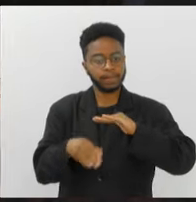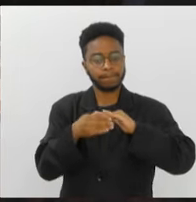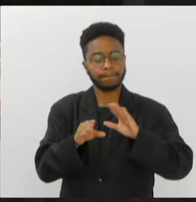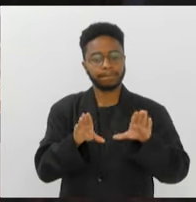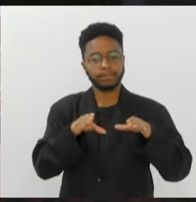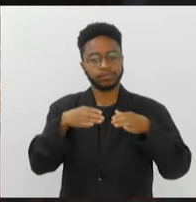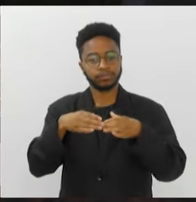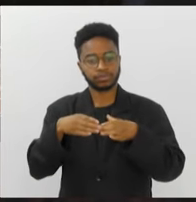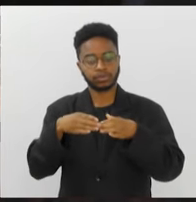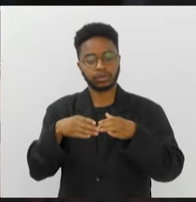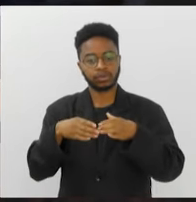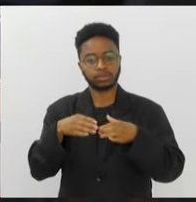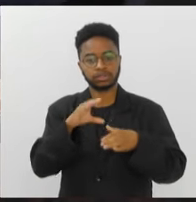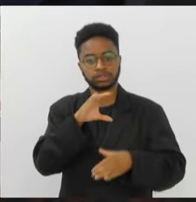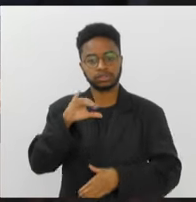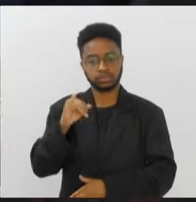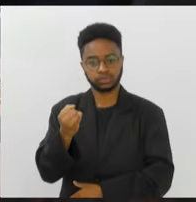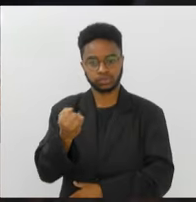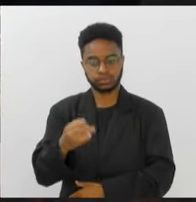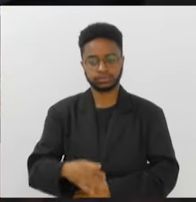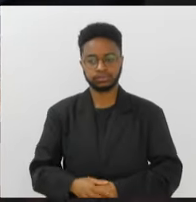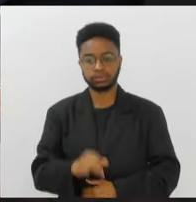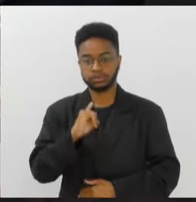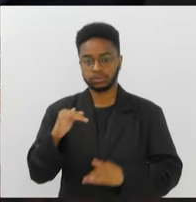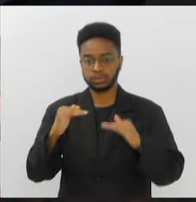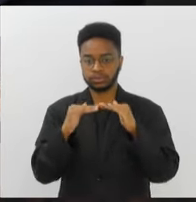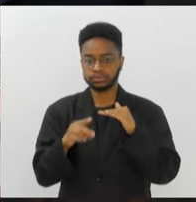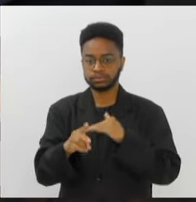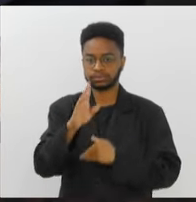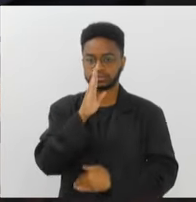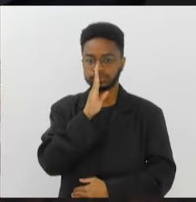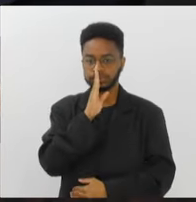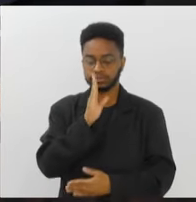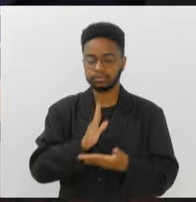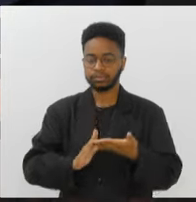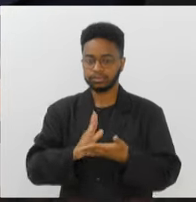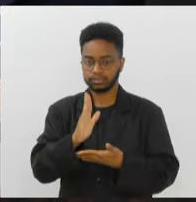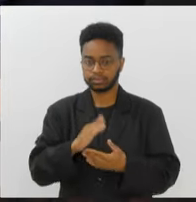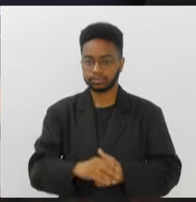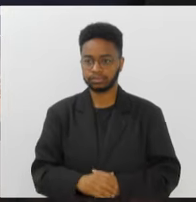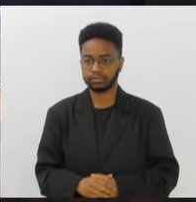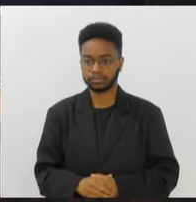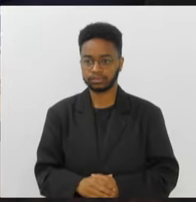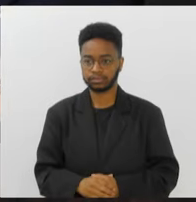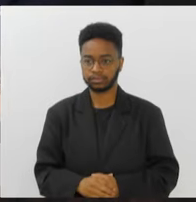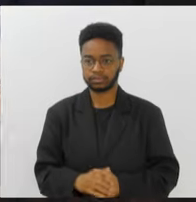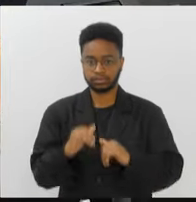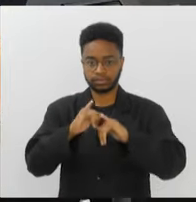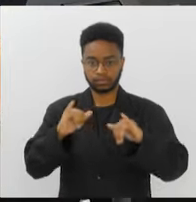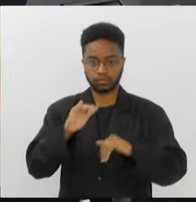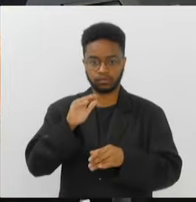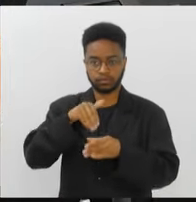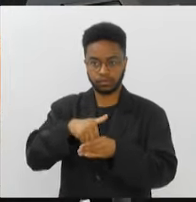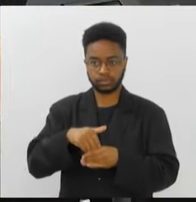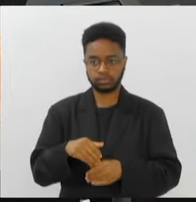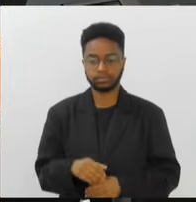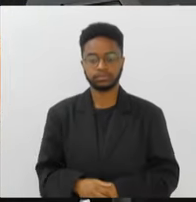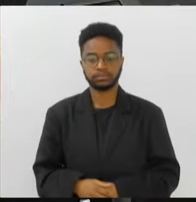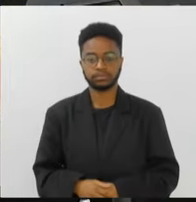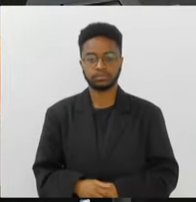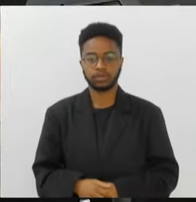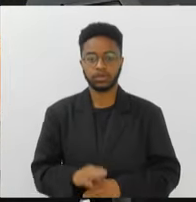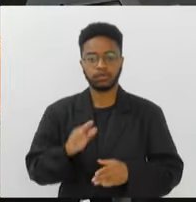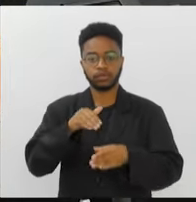Comissão de Justiça. Senhores que aprovam, permaneçam como estão. Aprovado. Declaração de voto, presidente. Em votação, o projeto